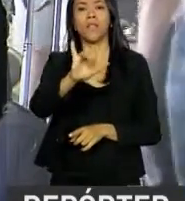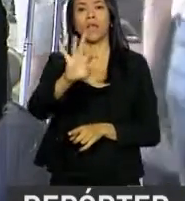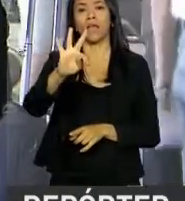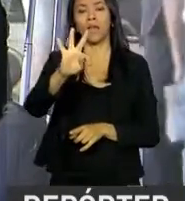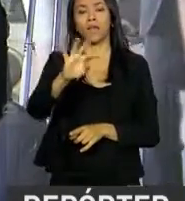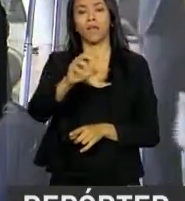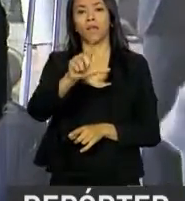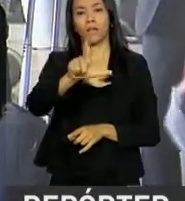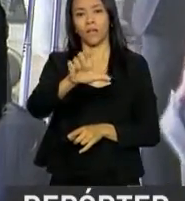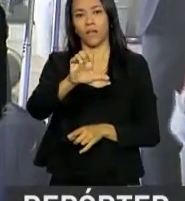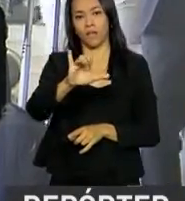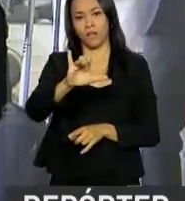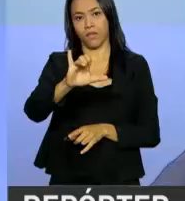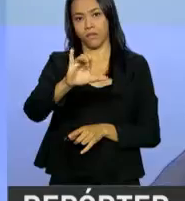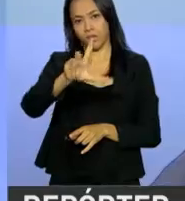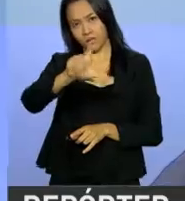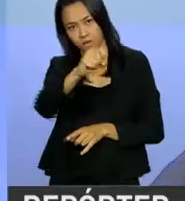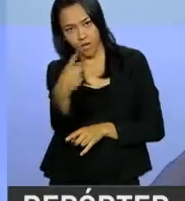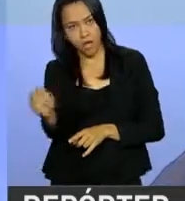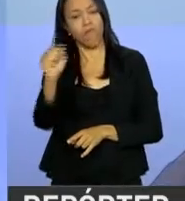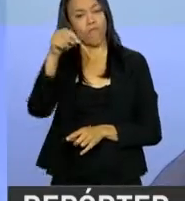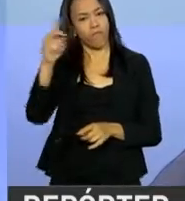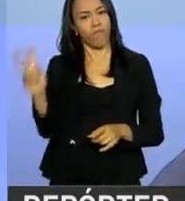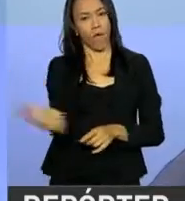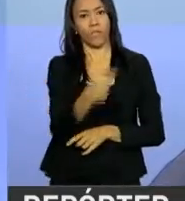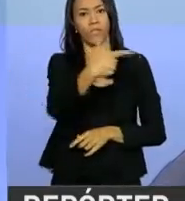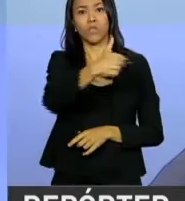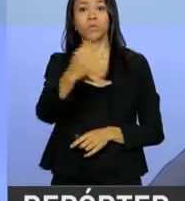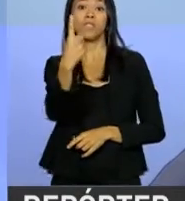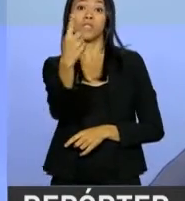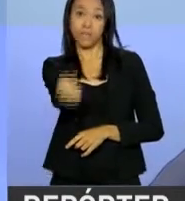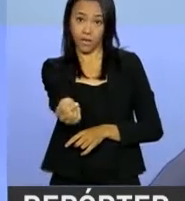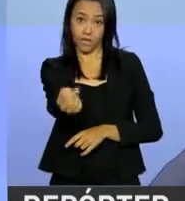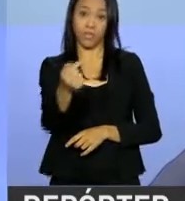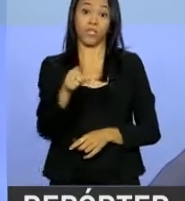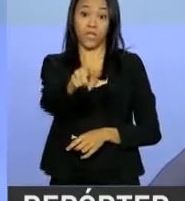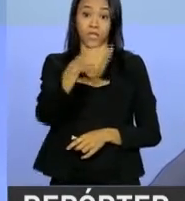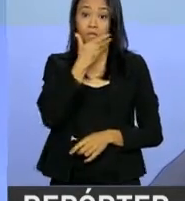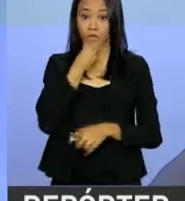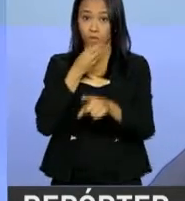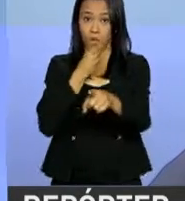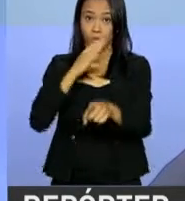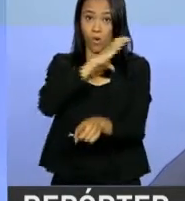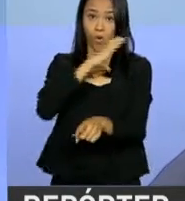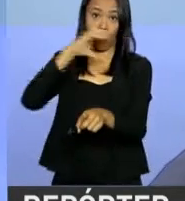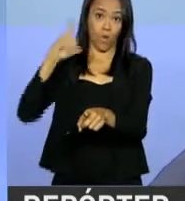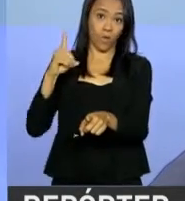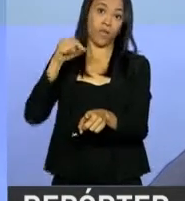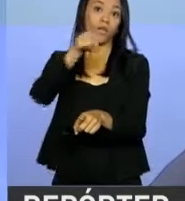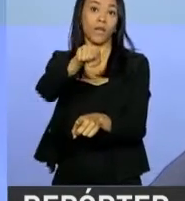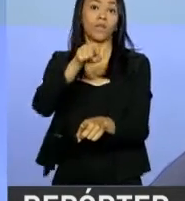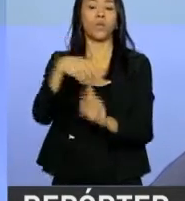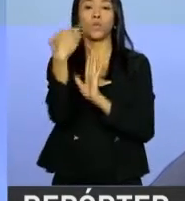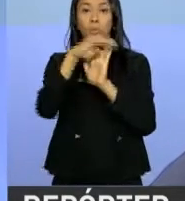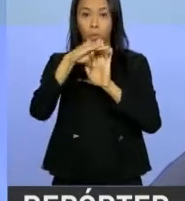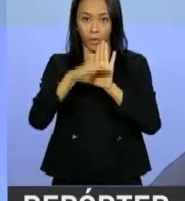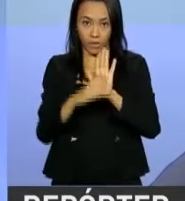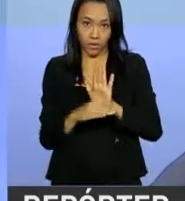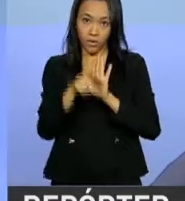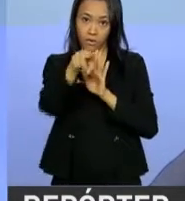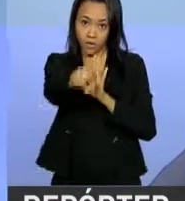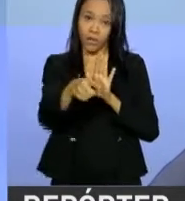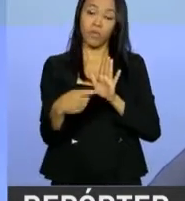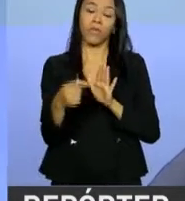trimestre de 2007 segundo o secretário de coordenação de projetos do programa de parcerias de investimentos